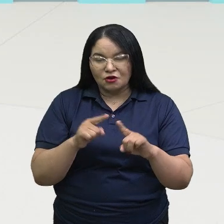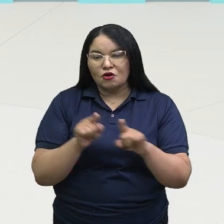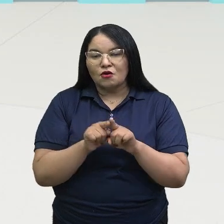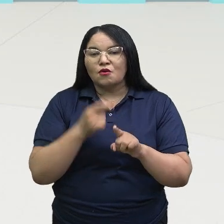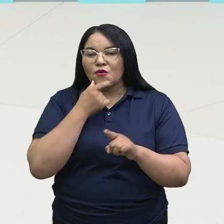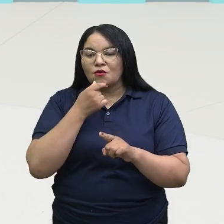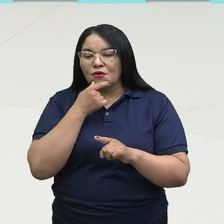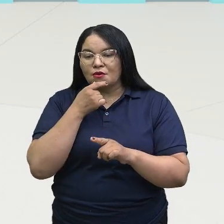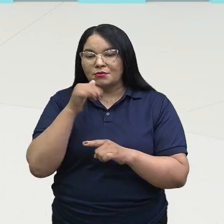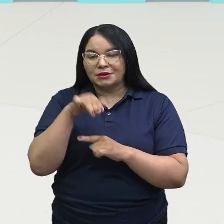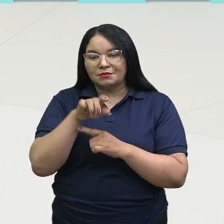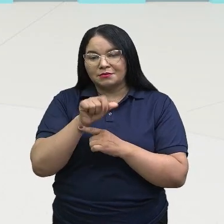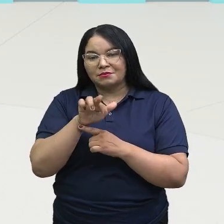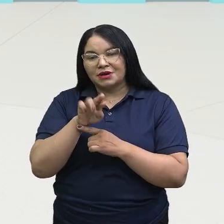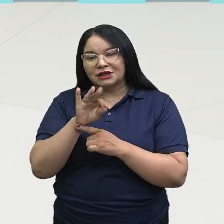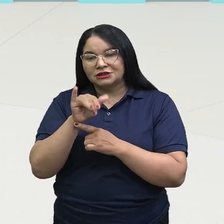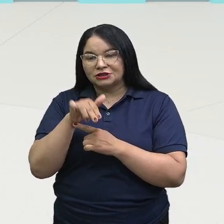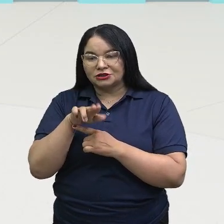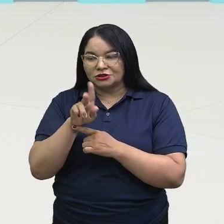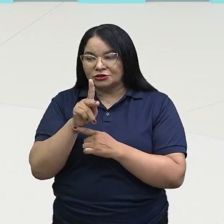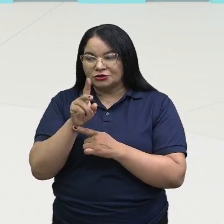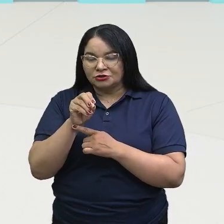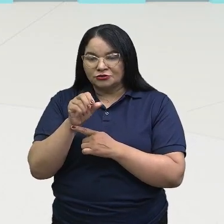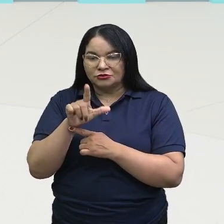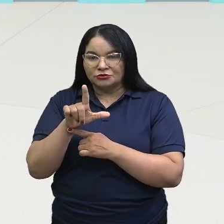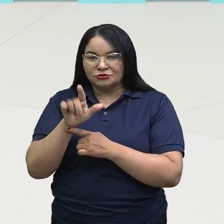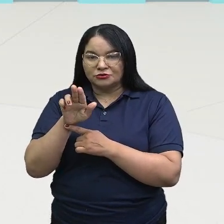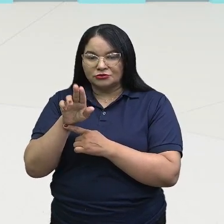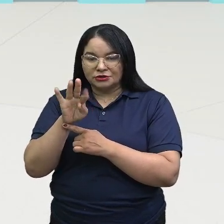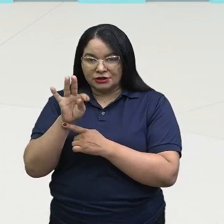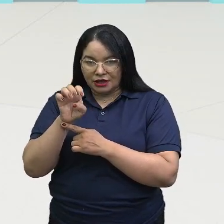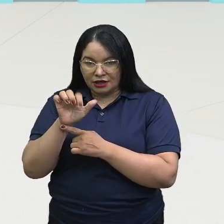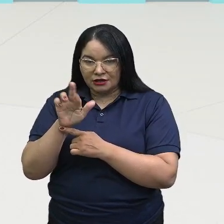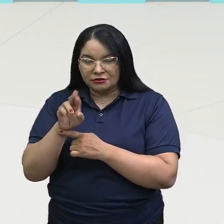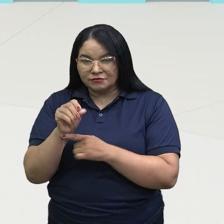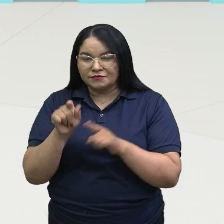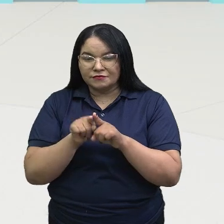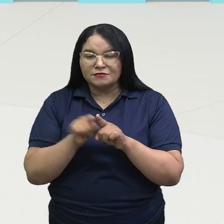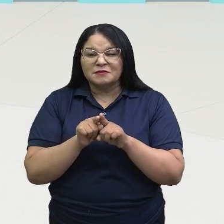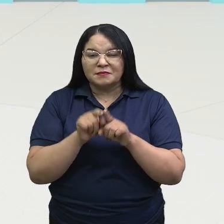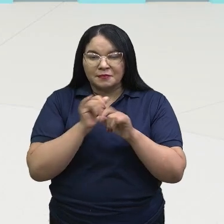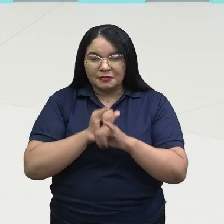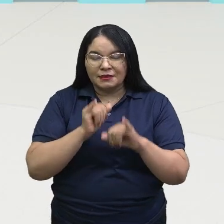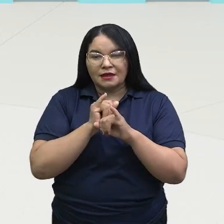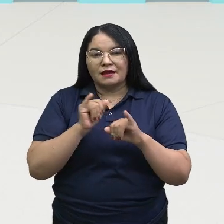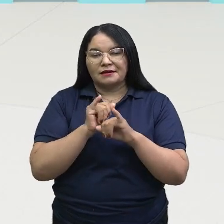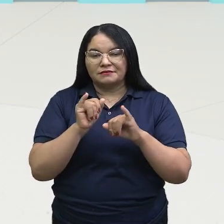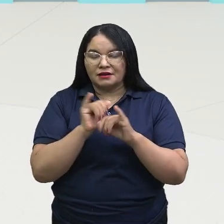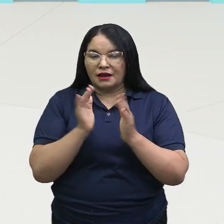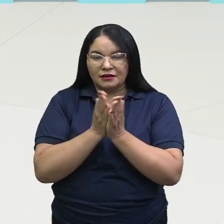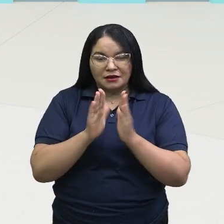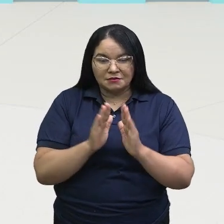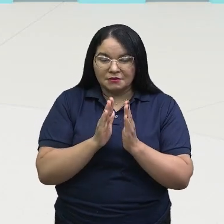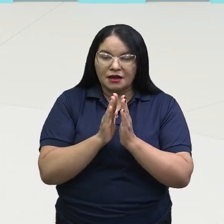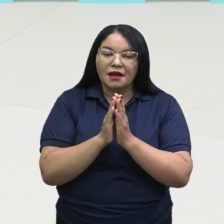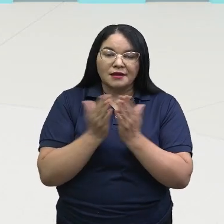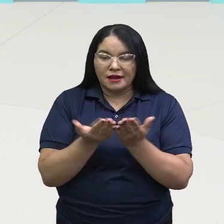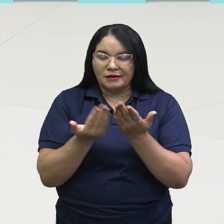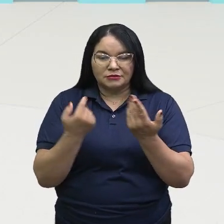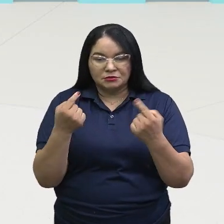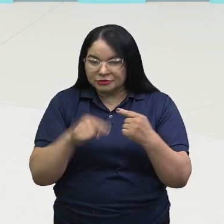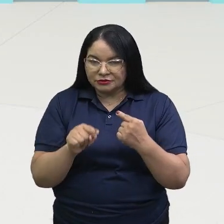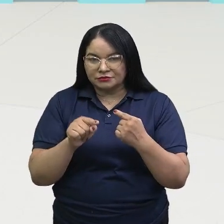não é? E vai dizer que tudo aquilo que a Igreja está pregando não condiz, de fato, com o que a Bíblia prega, ok? E aí,